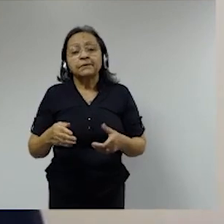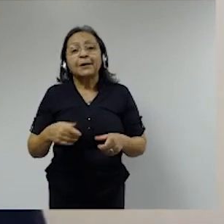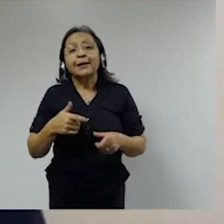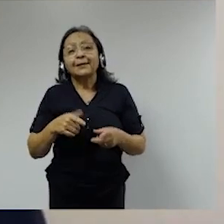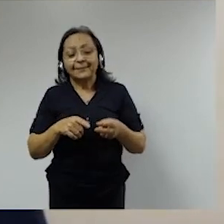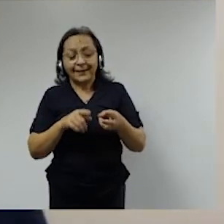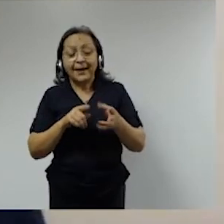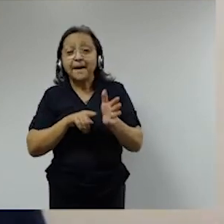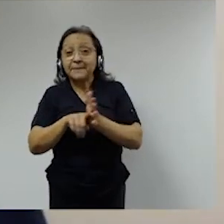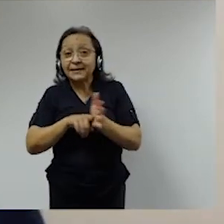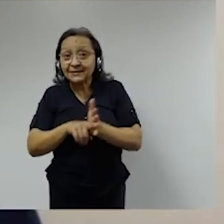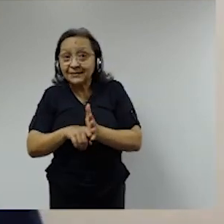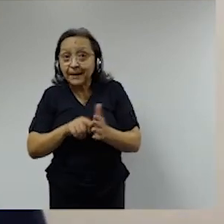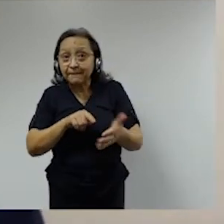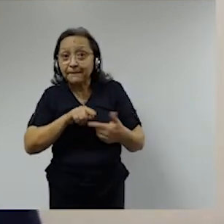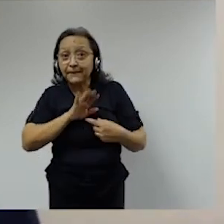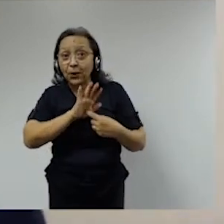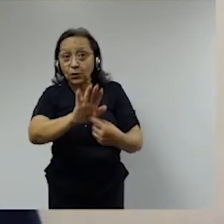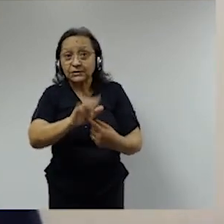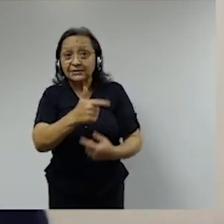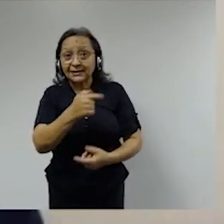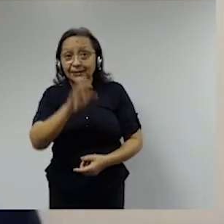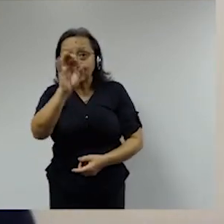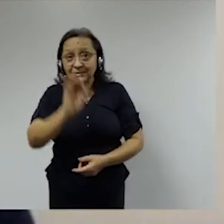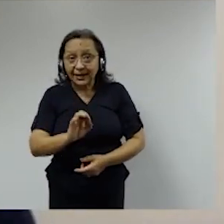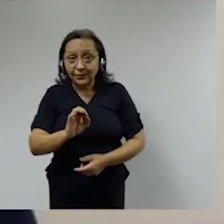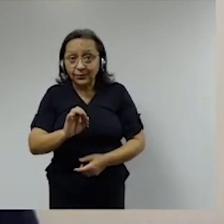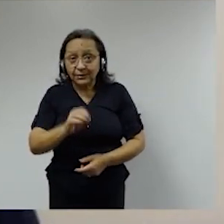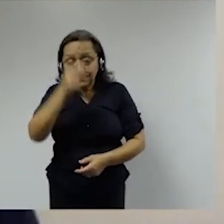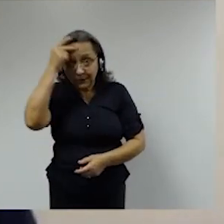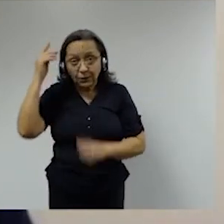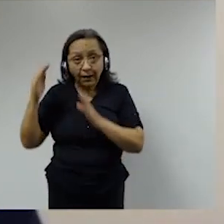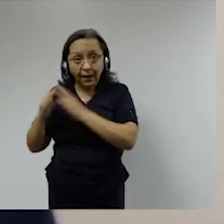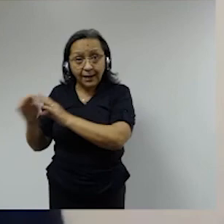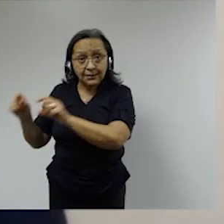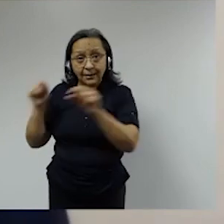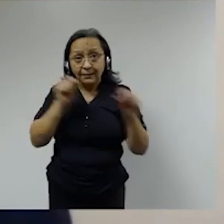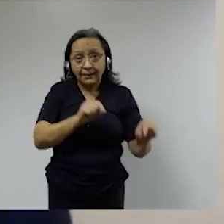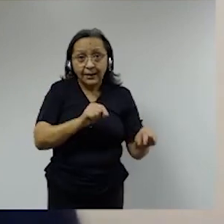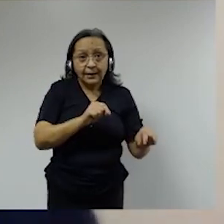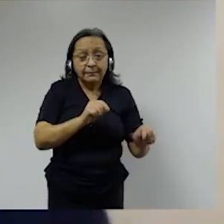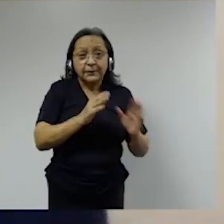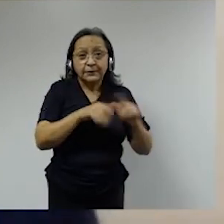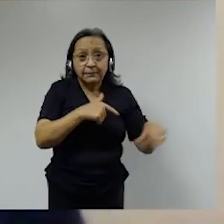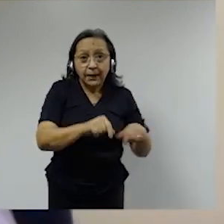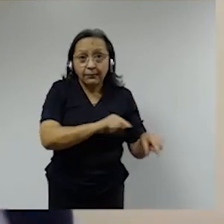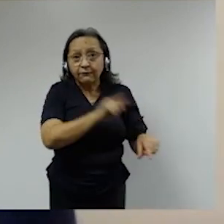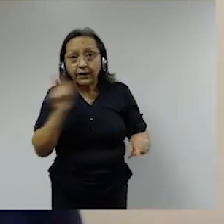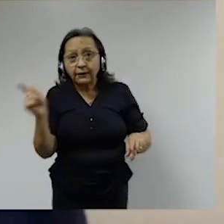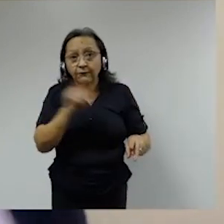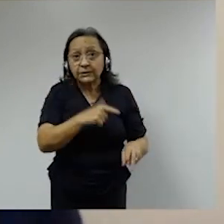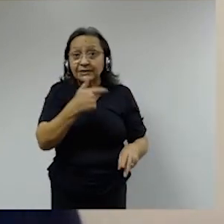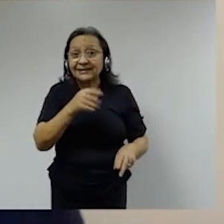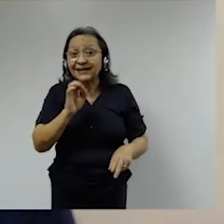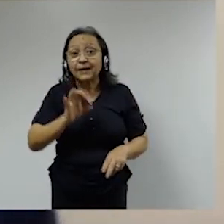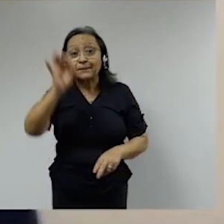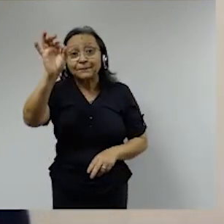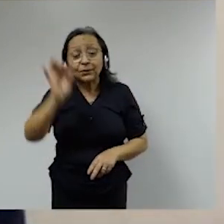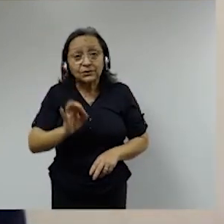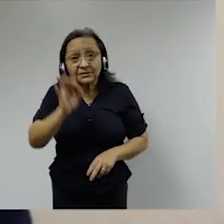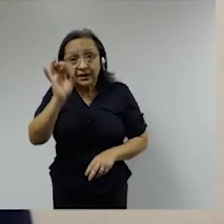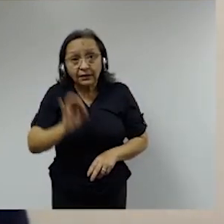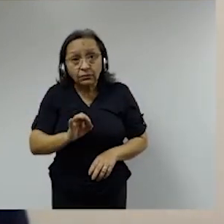pesquisa, 70% dos deslocamentos na cidade de São Paulo são de ida e volta para o trabalho. 70%